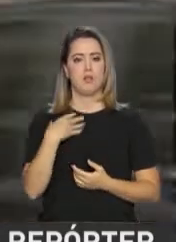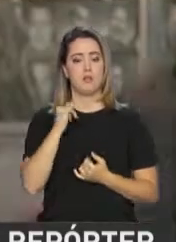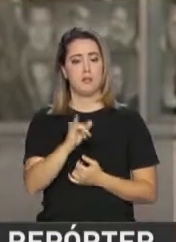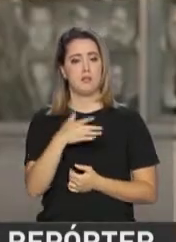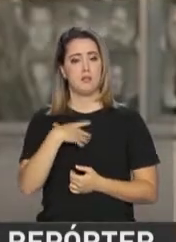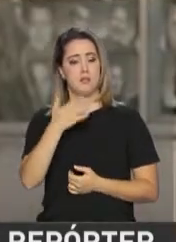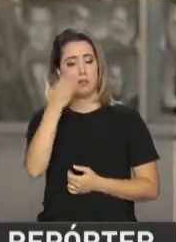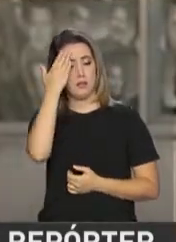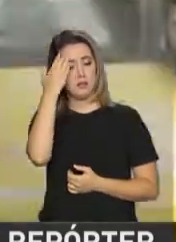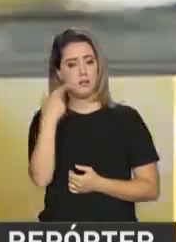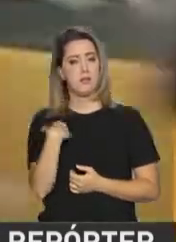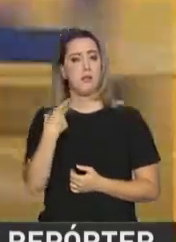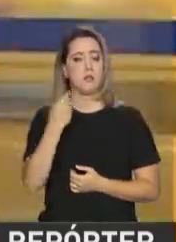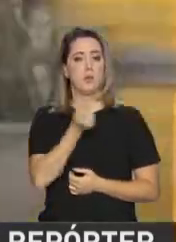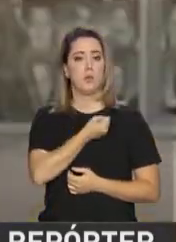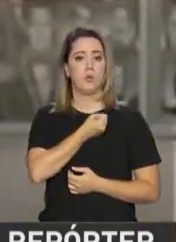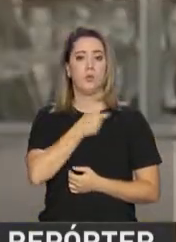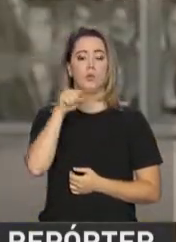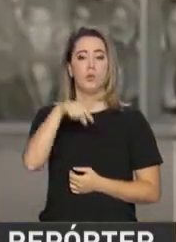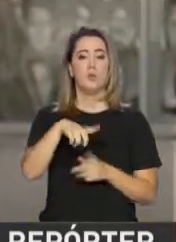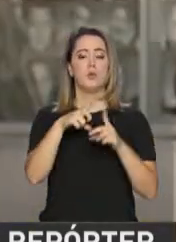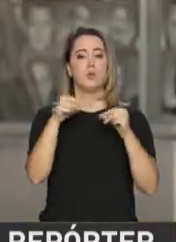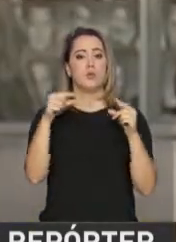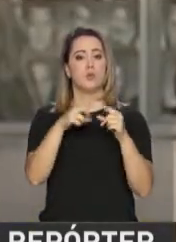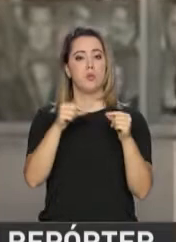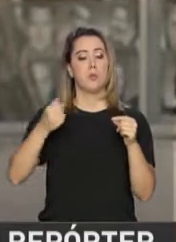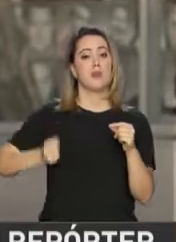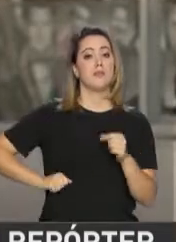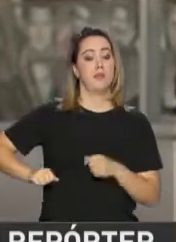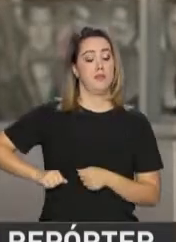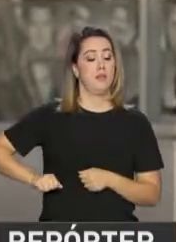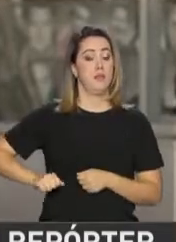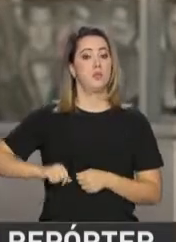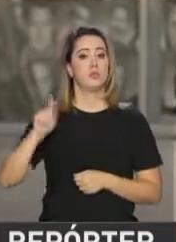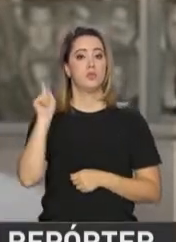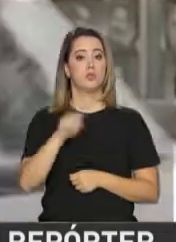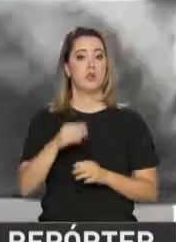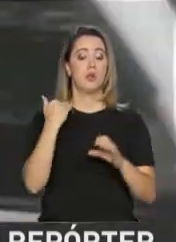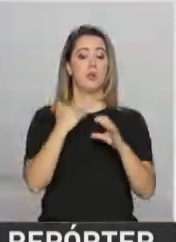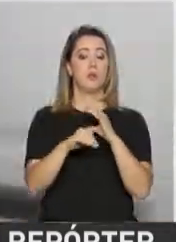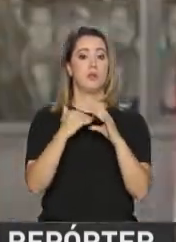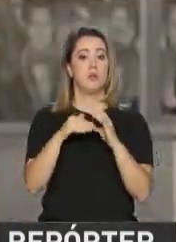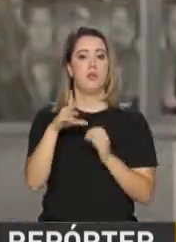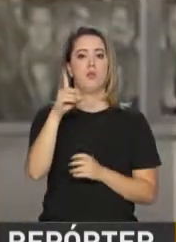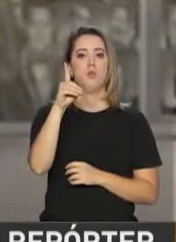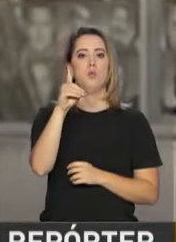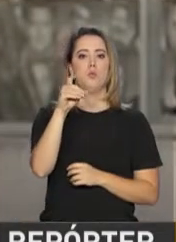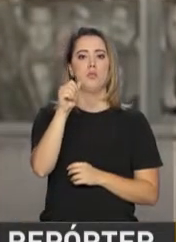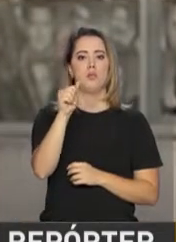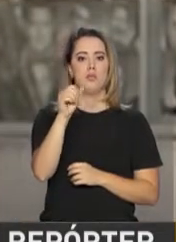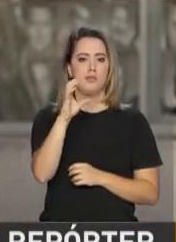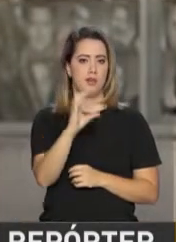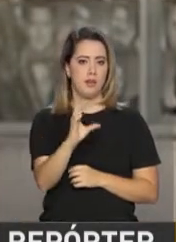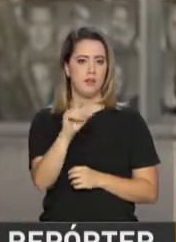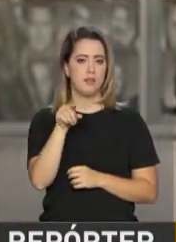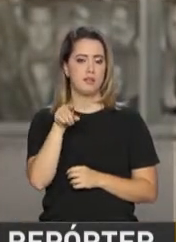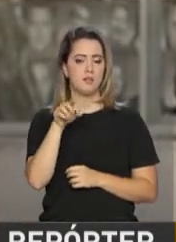a brasileiros do itamaraty em brasília poderá ser acionado pelo email de hacer arroba